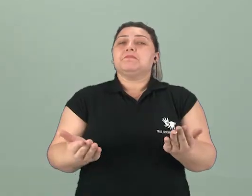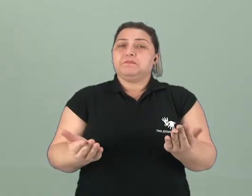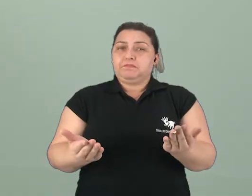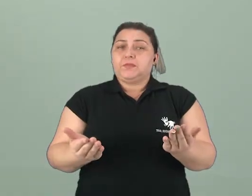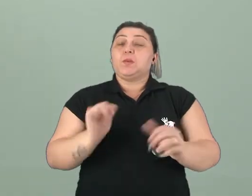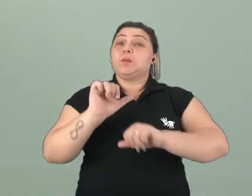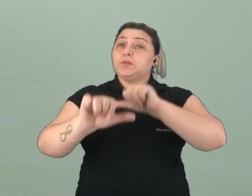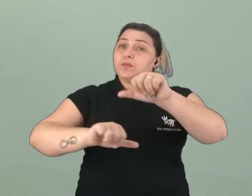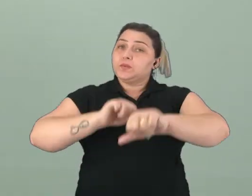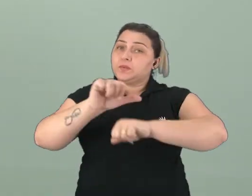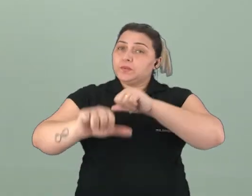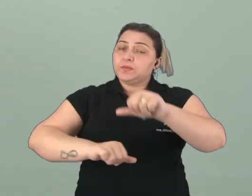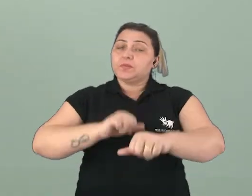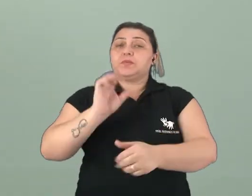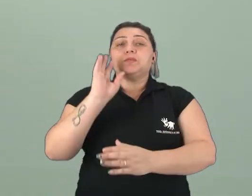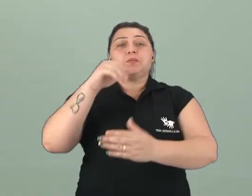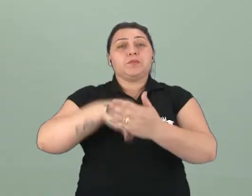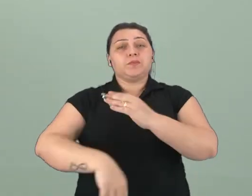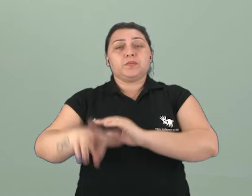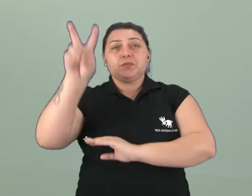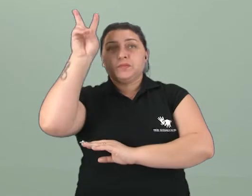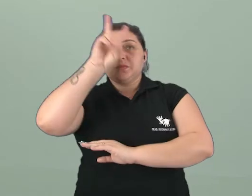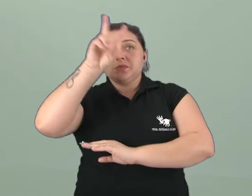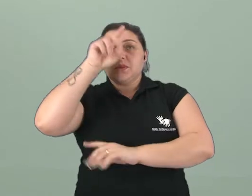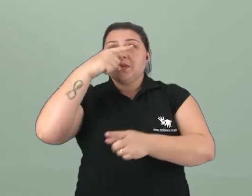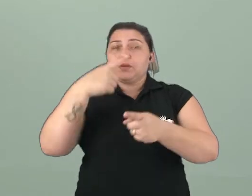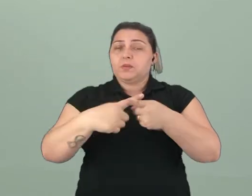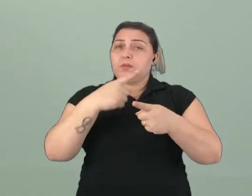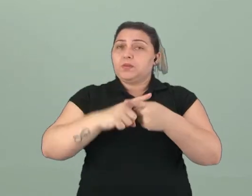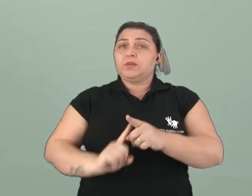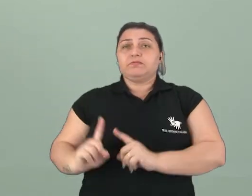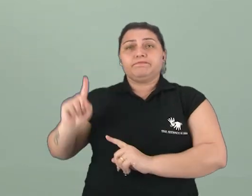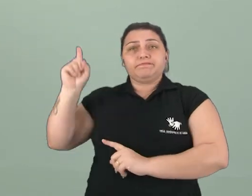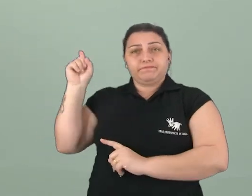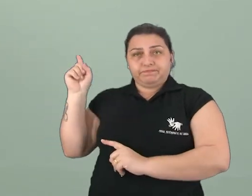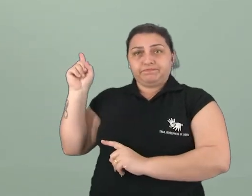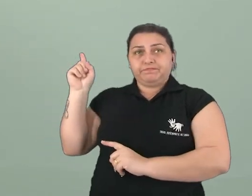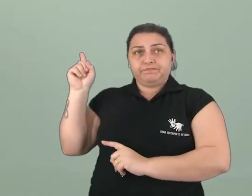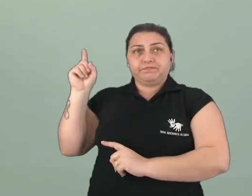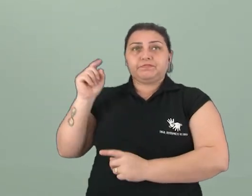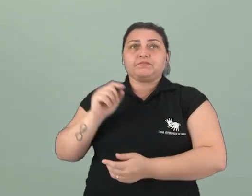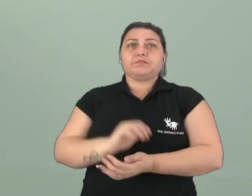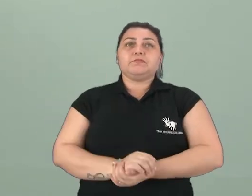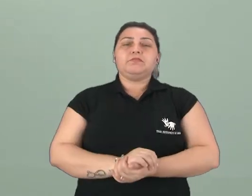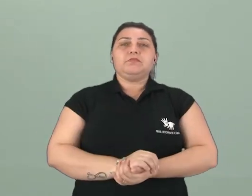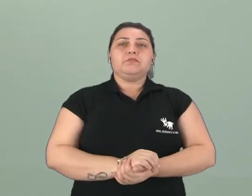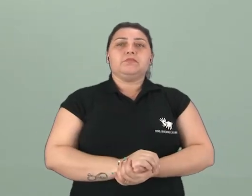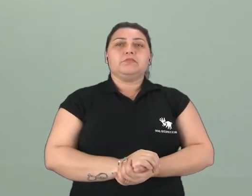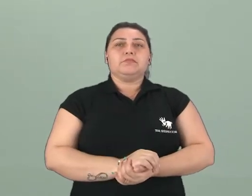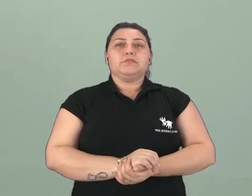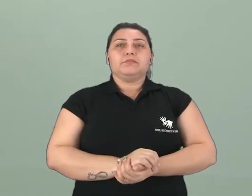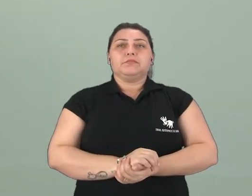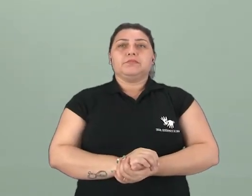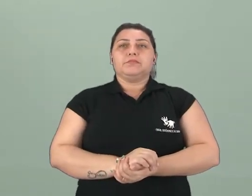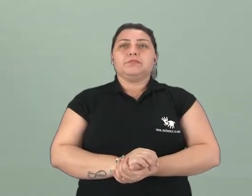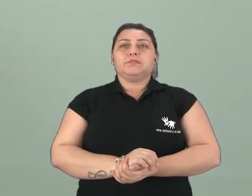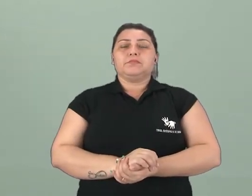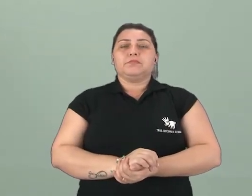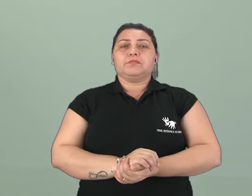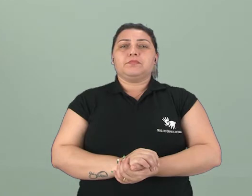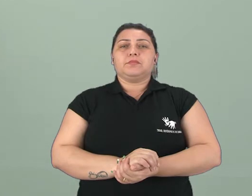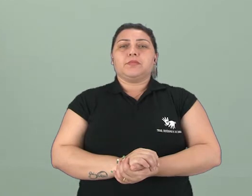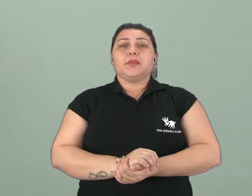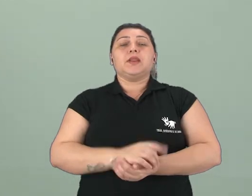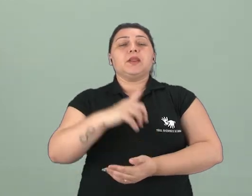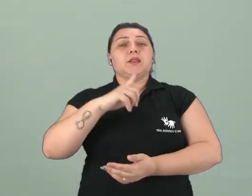de troca, né, dentro da história, porque através dela foi onde